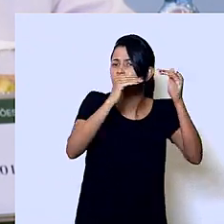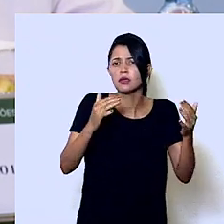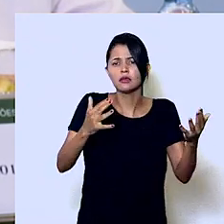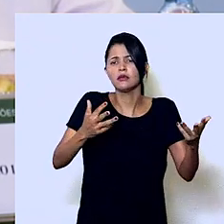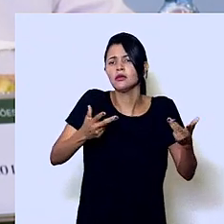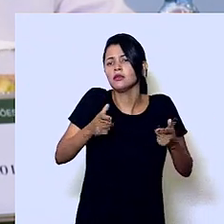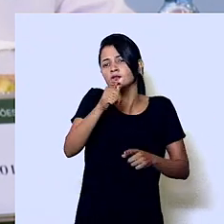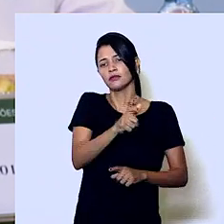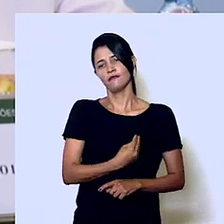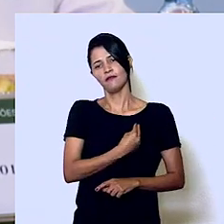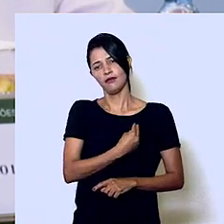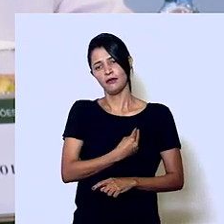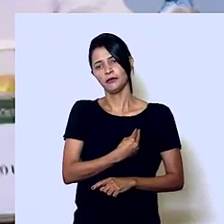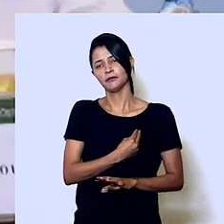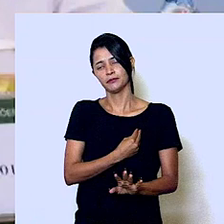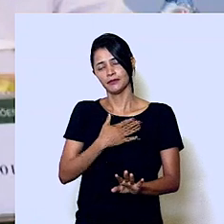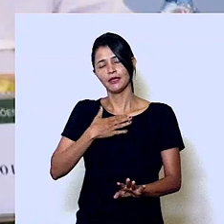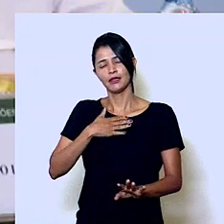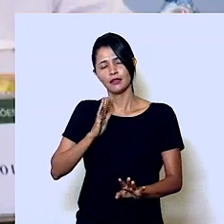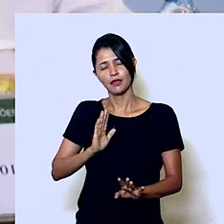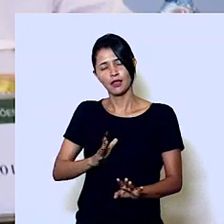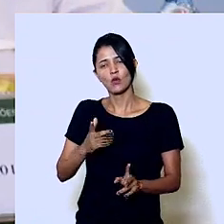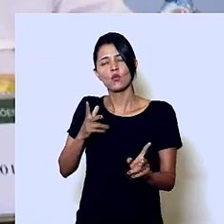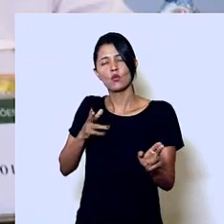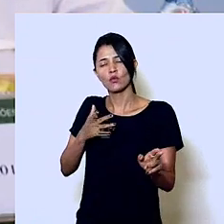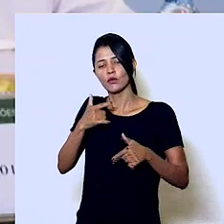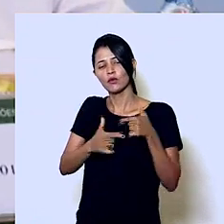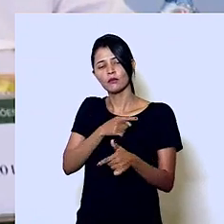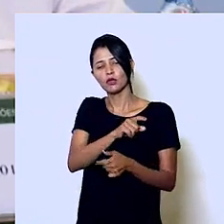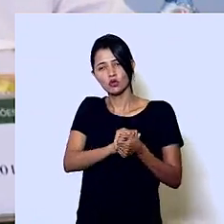funcionei muito como uma espécie... Eu trabalhei com ele no DPR,